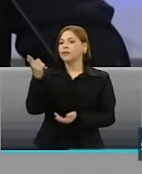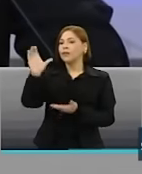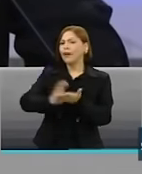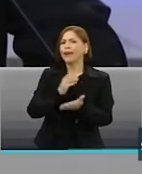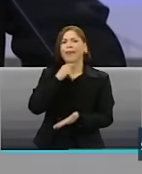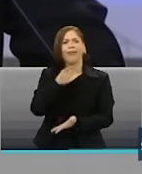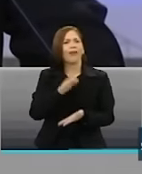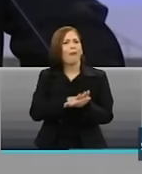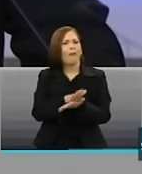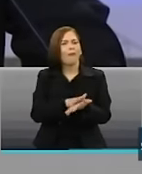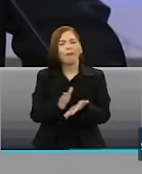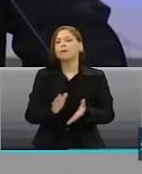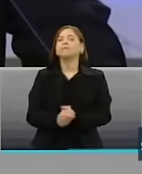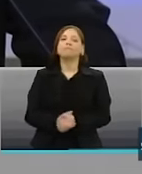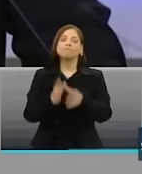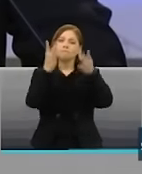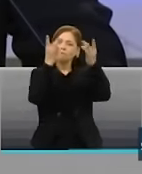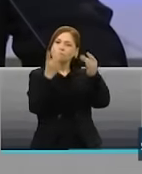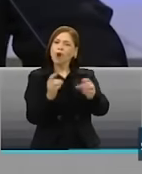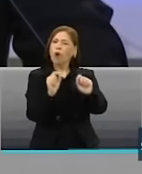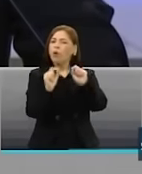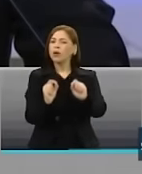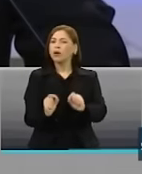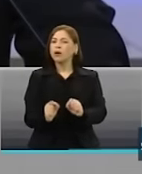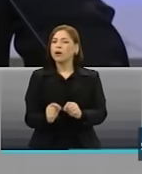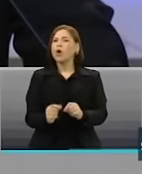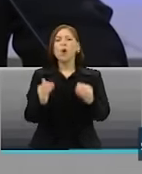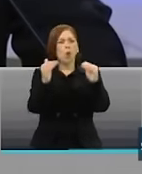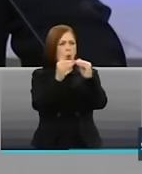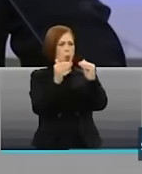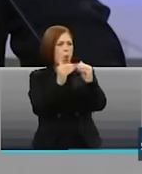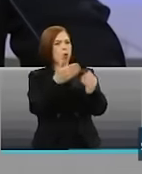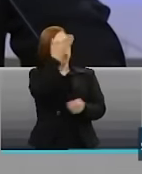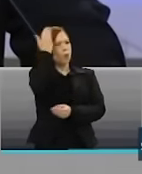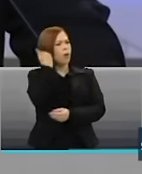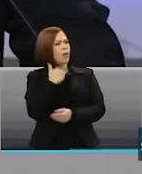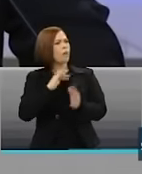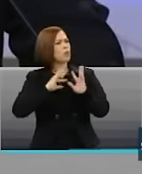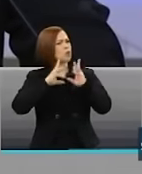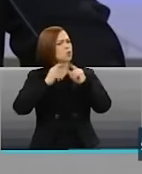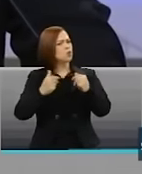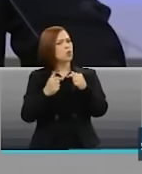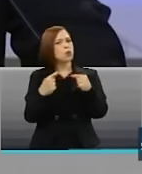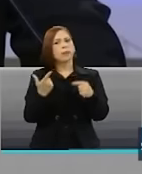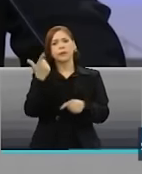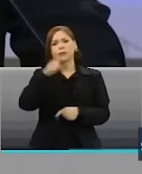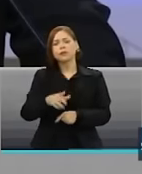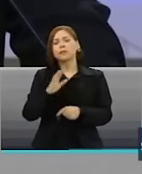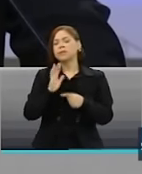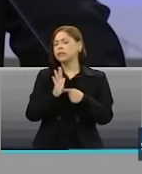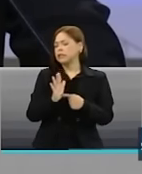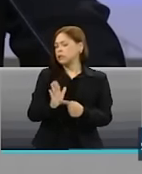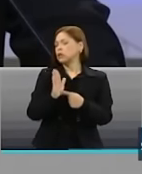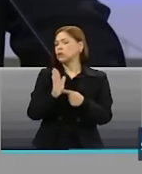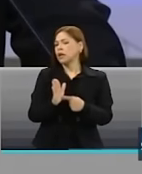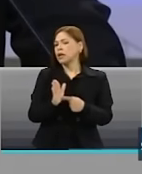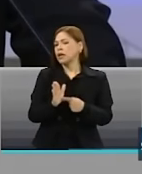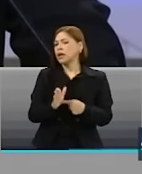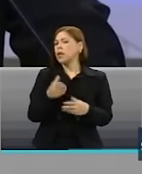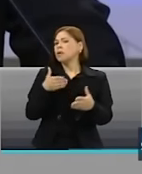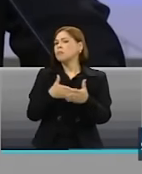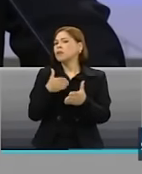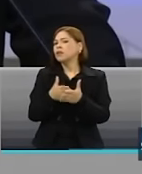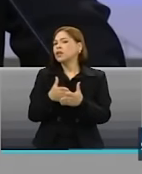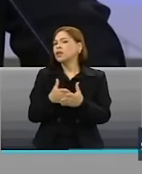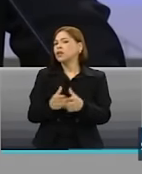Bom, mas o detalhe é o seguinte, concordo com a Tabata em todos os sentidos, mas eu repito, se a gente não impedir que